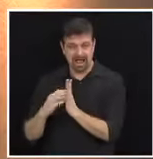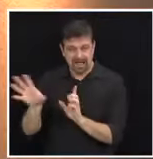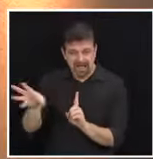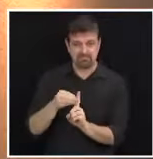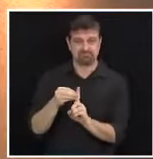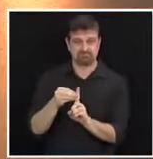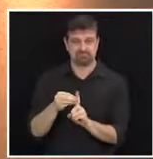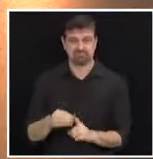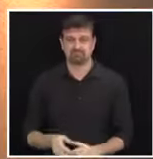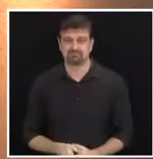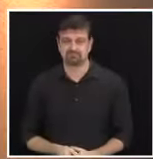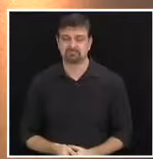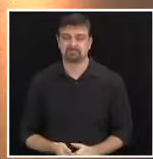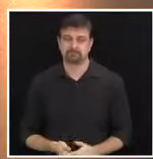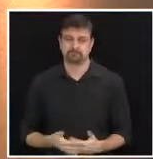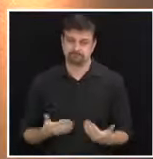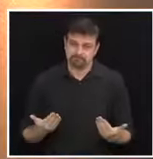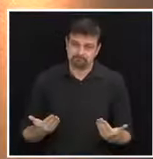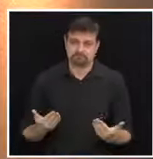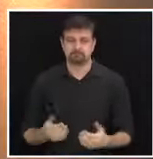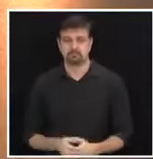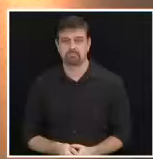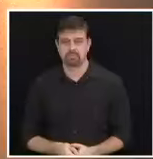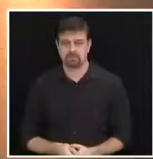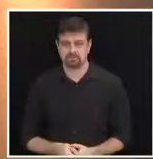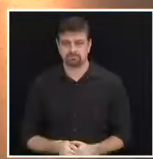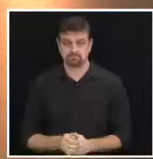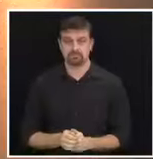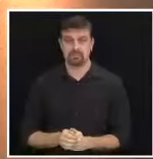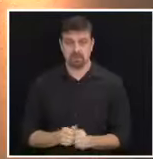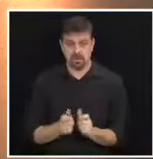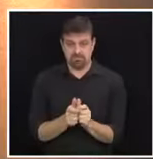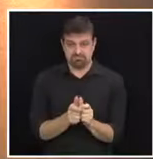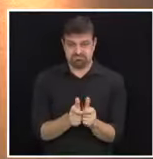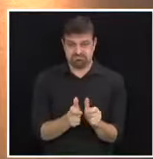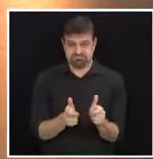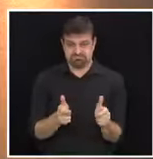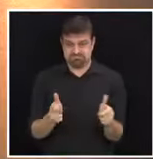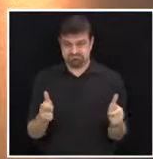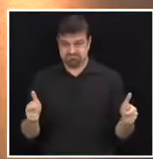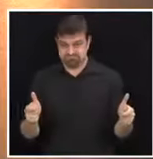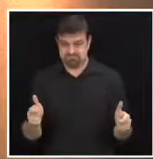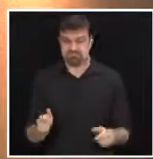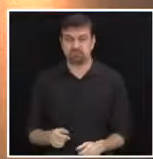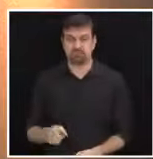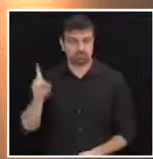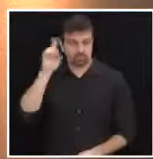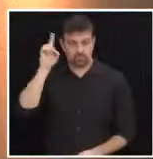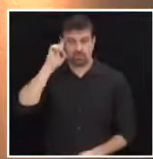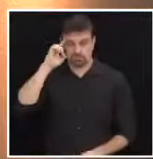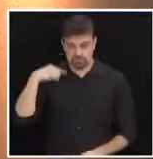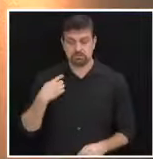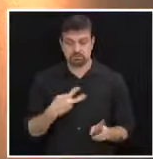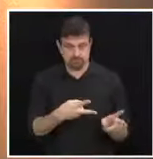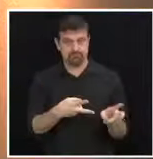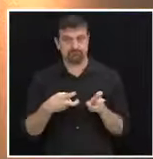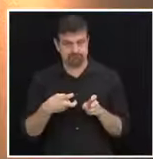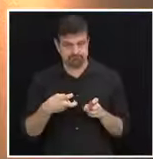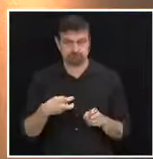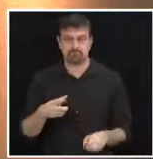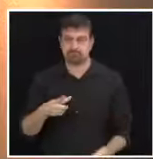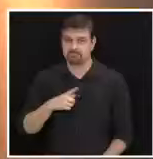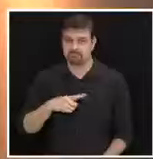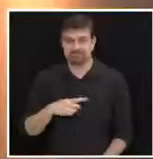vulneráveis. E, assim, essa incidência cresce muito. A gente encontra isso dia a dia na rua, não tem